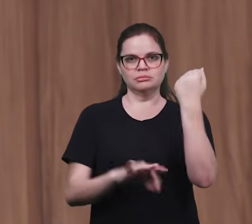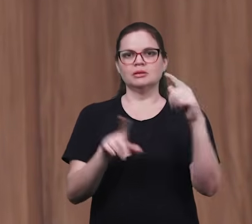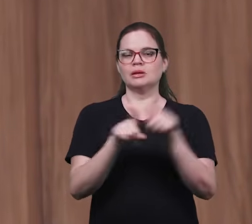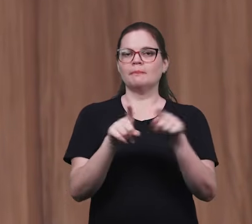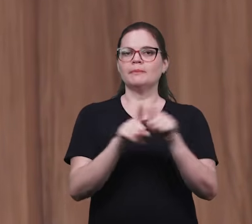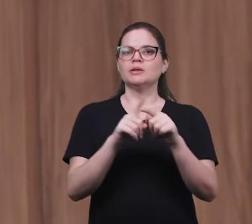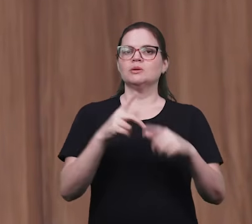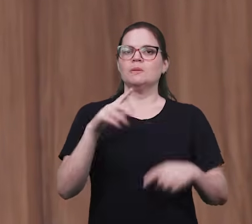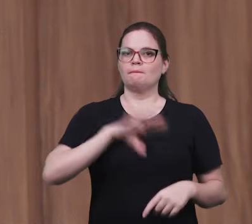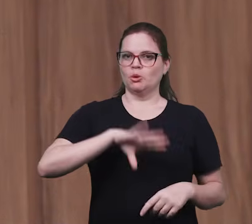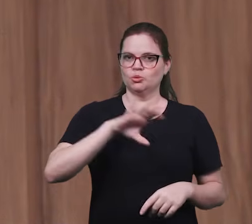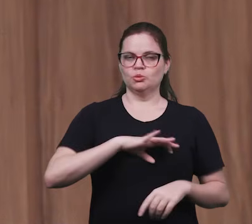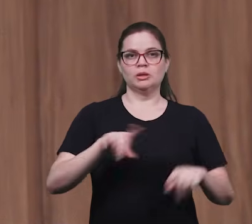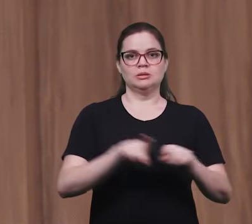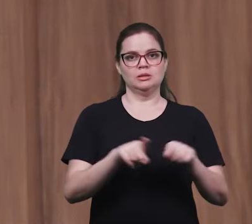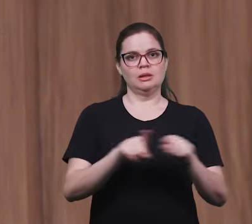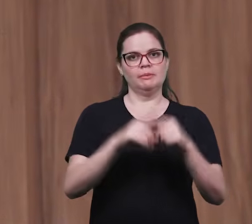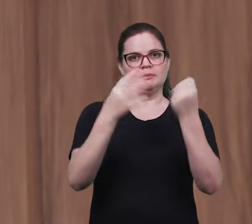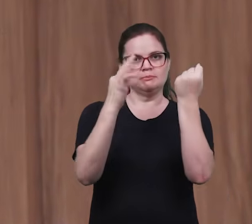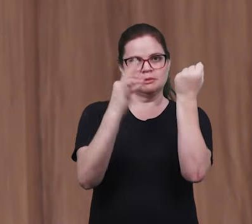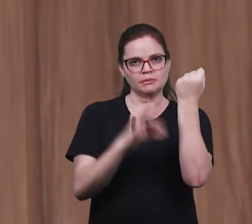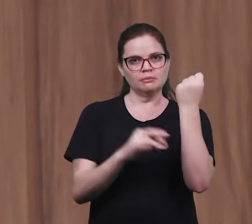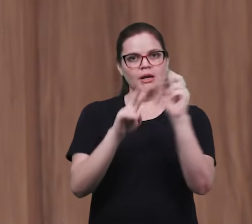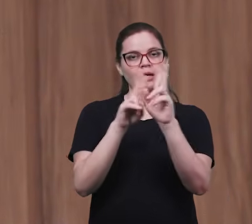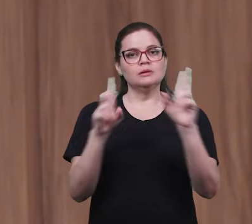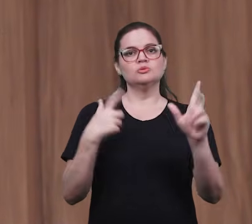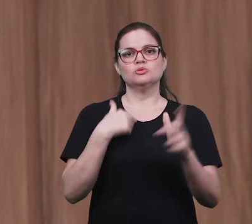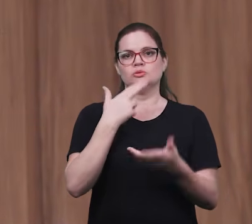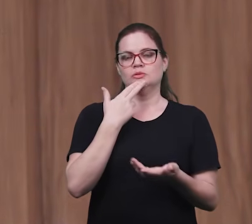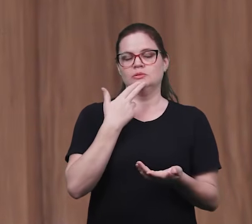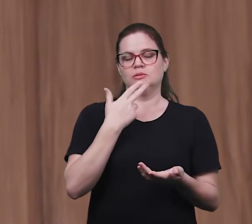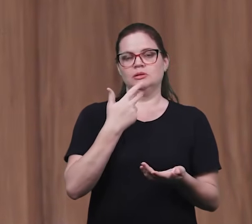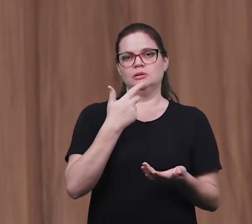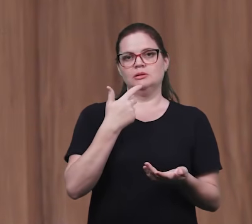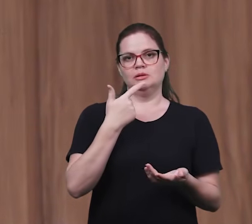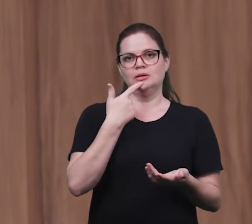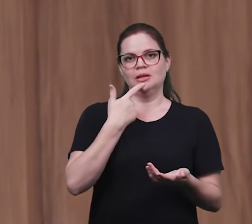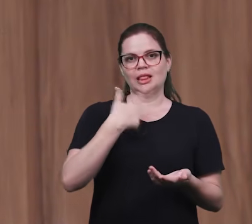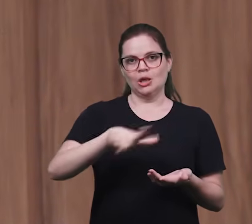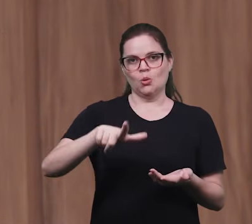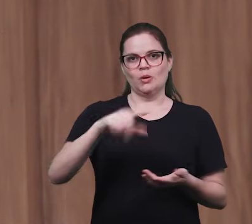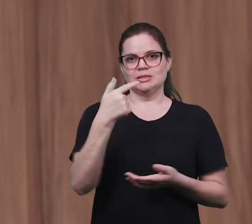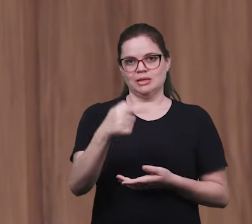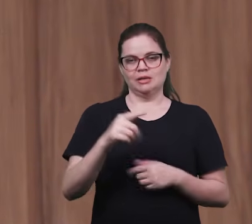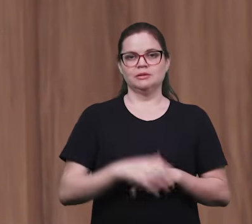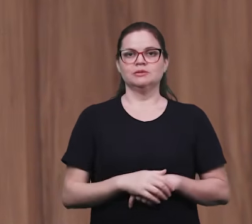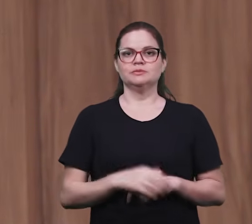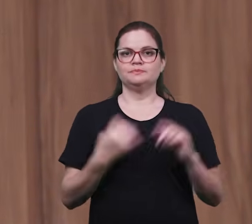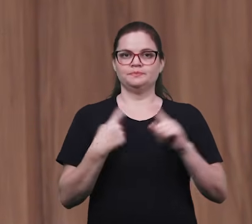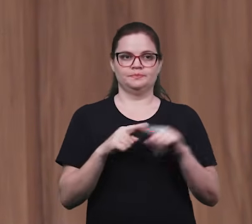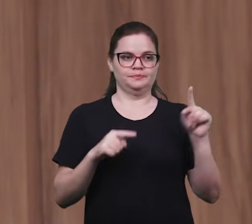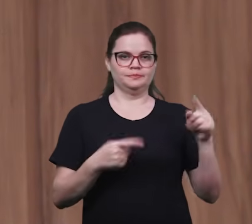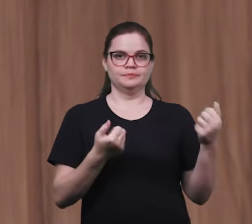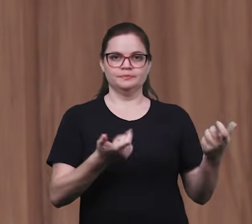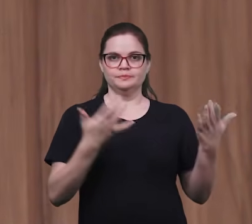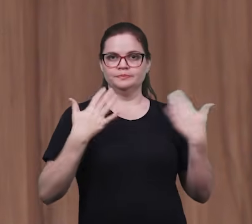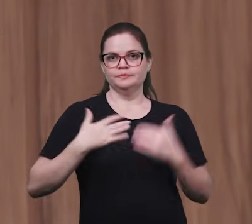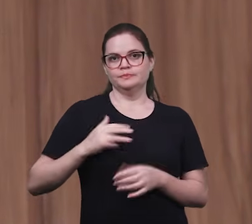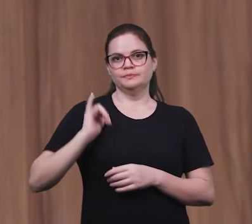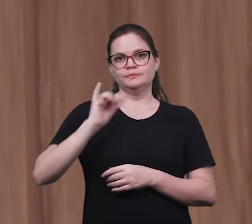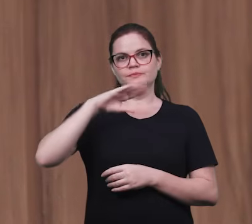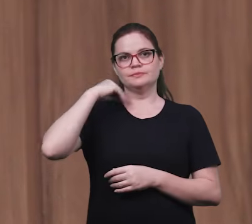versões traduzidas em 7 idiomas, mas nós também vamos ouvir aqui, além das experiências que Bianca trouxe,